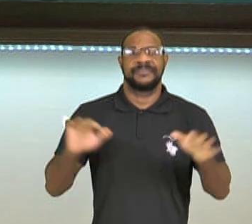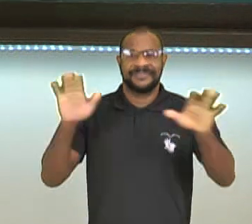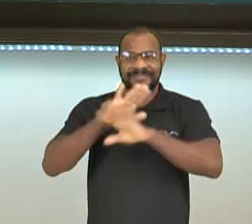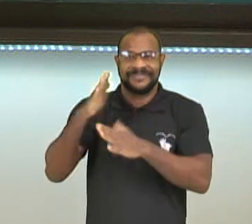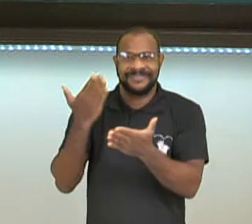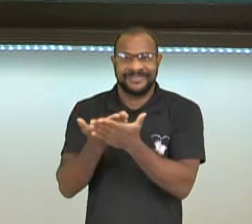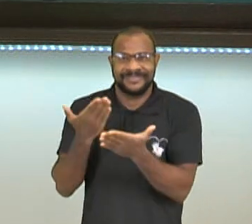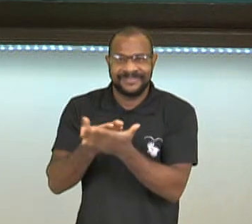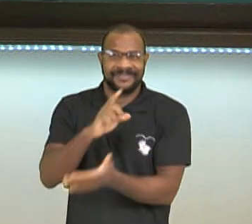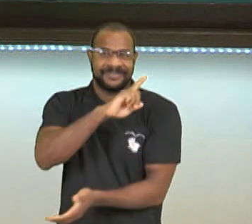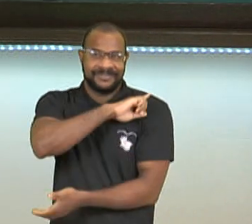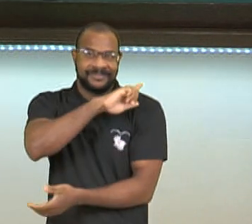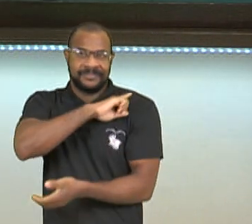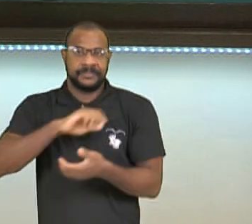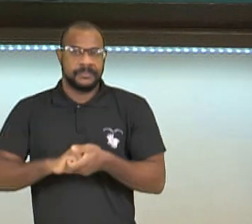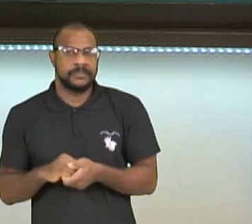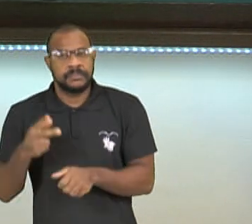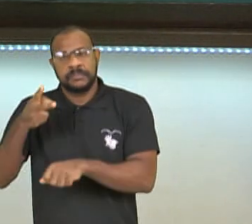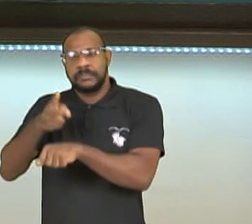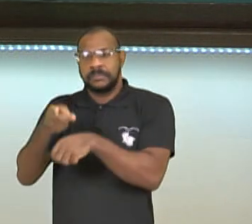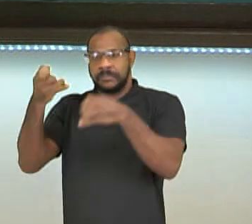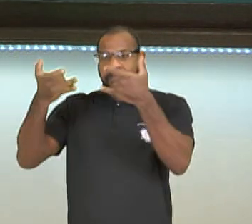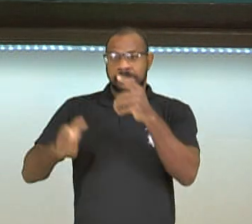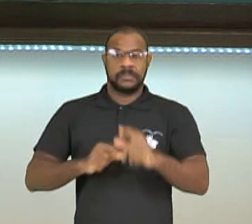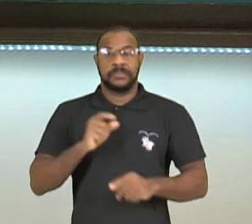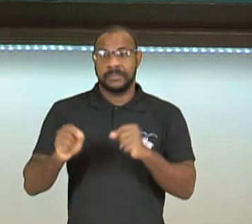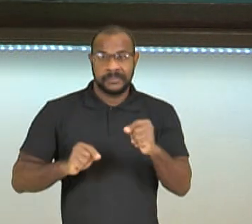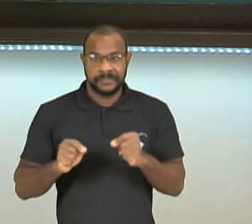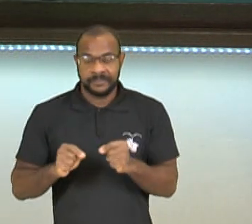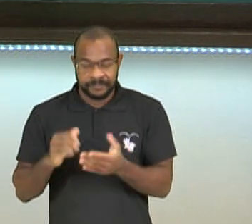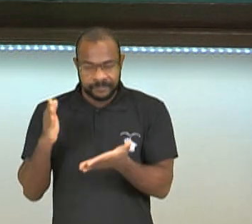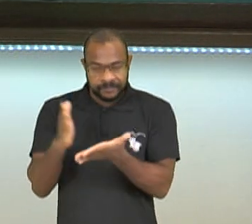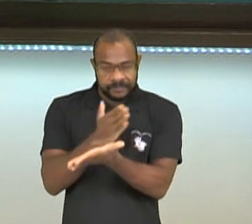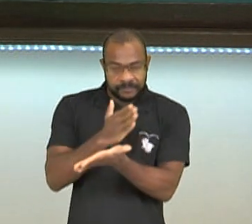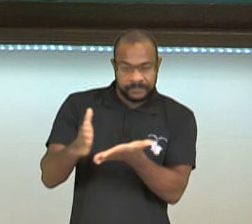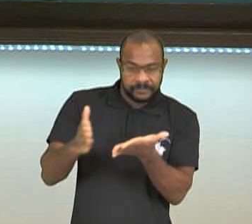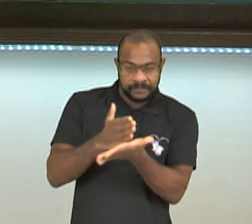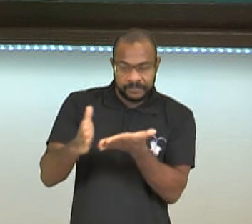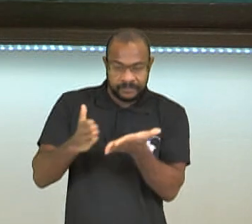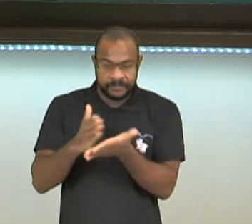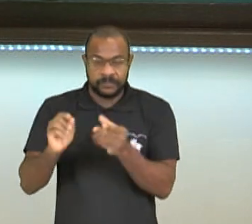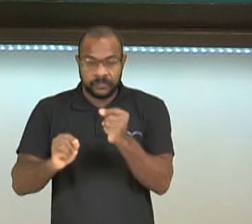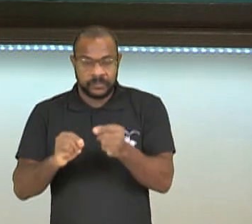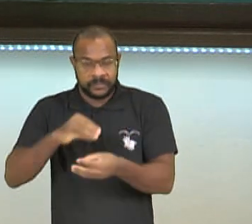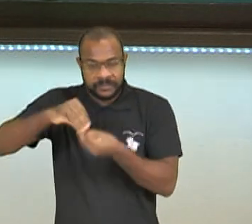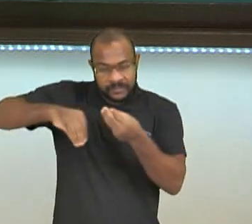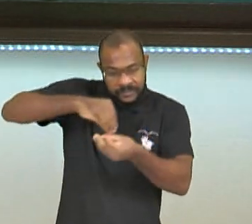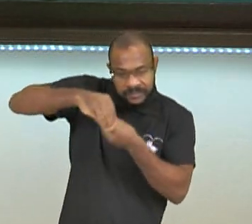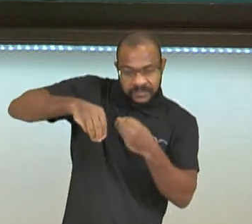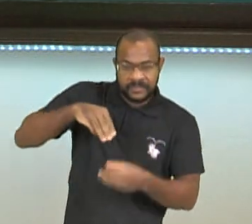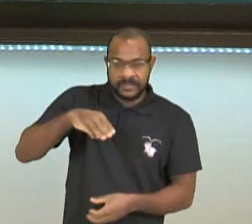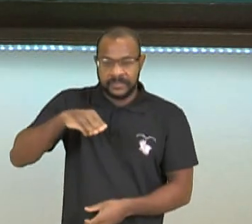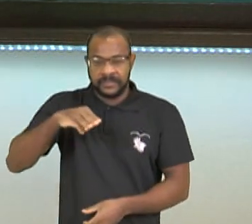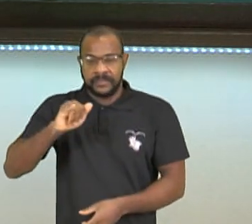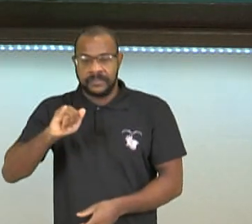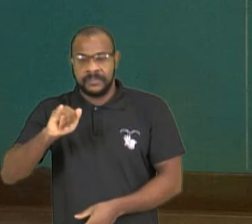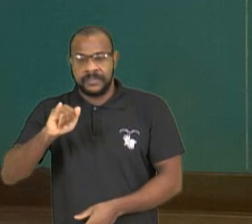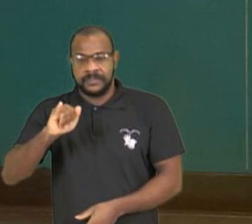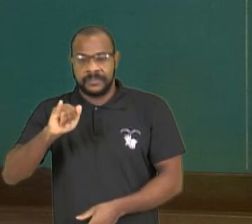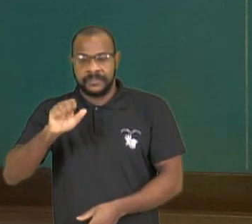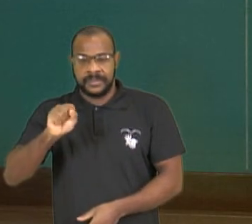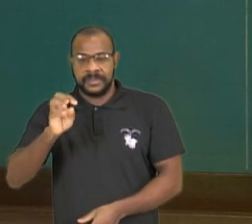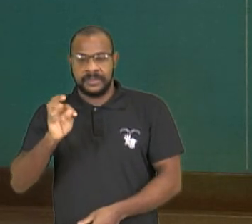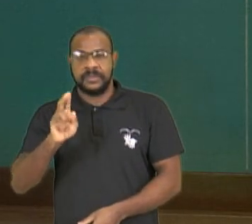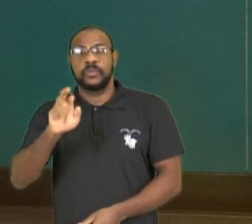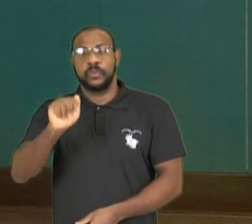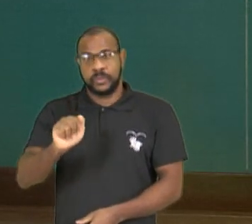Olá, estudantes da primeira série. Neste vídeo, vamos falar sobre separação de misturas. Vamos lá? Então, vejam só. Quando a gente